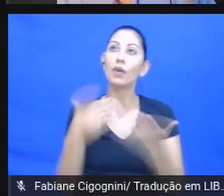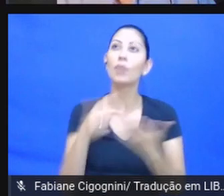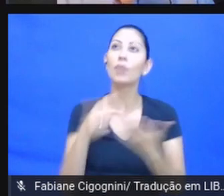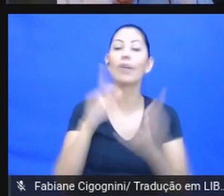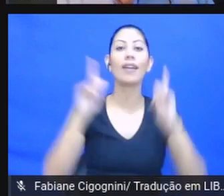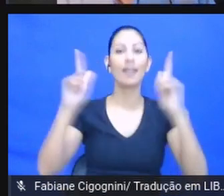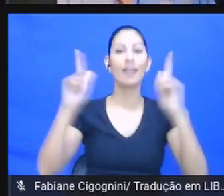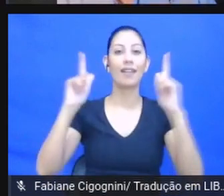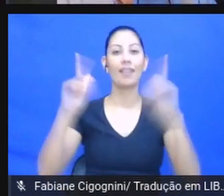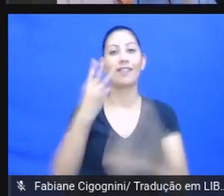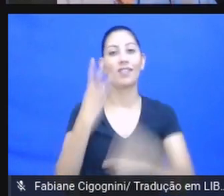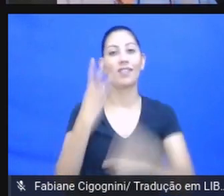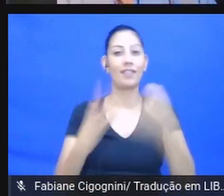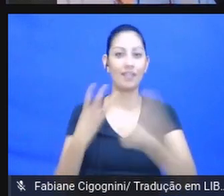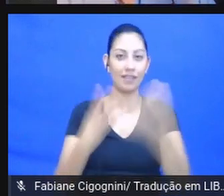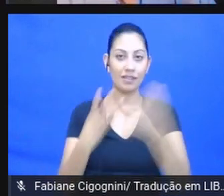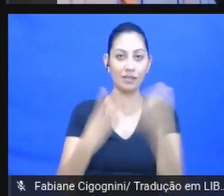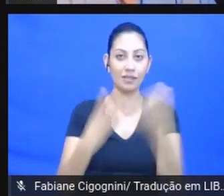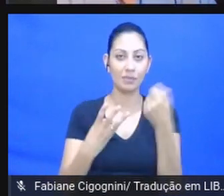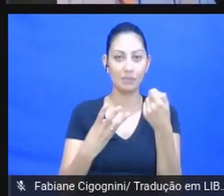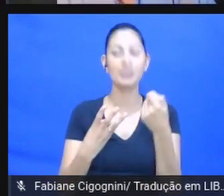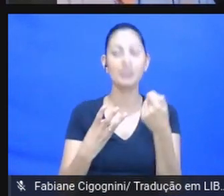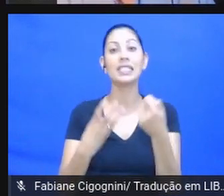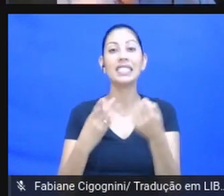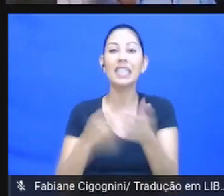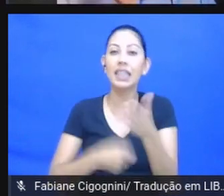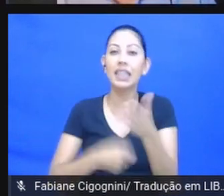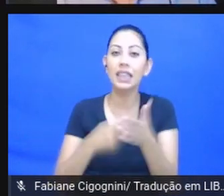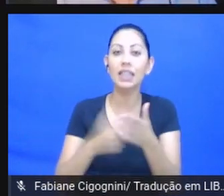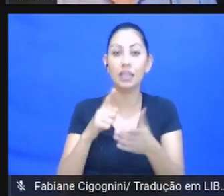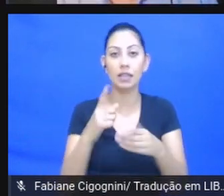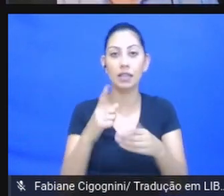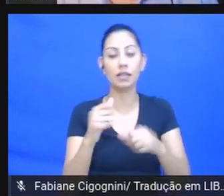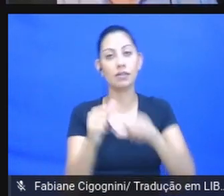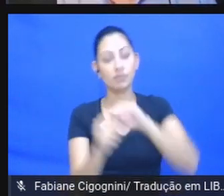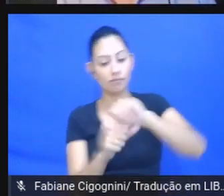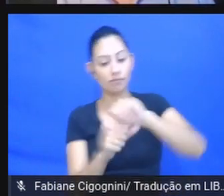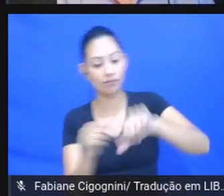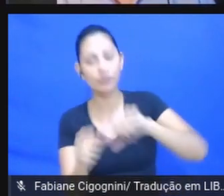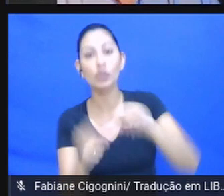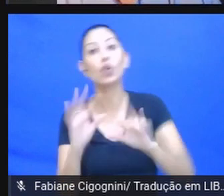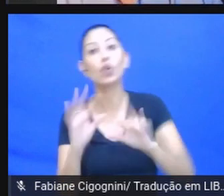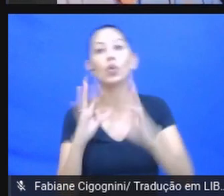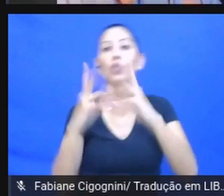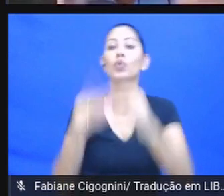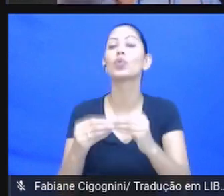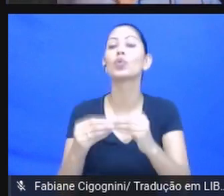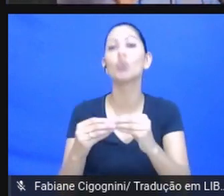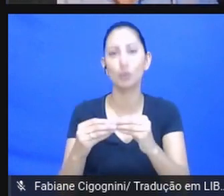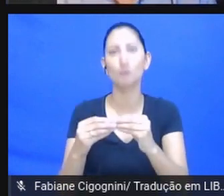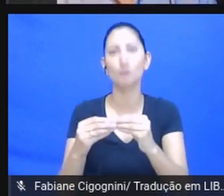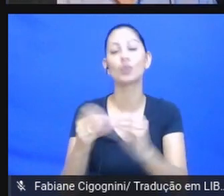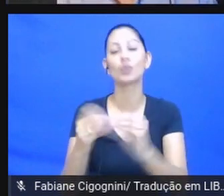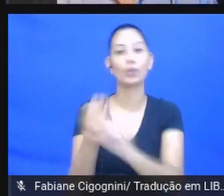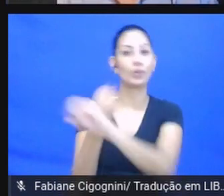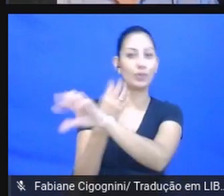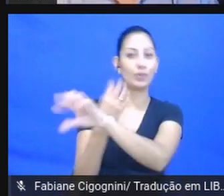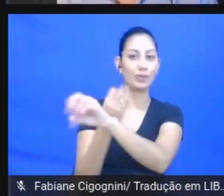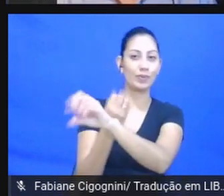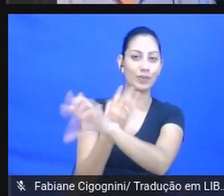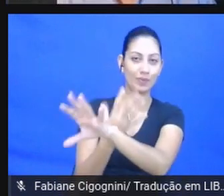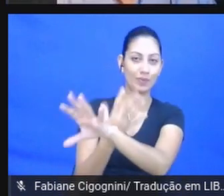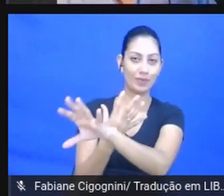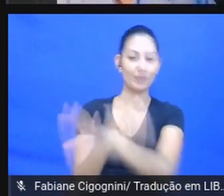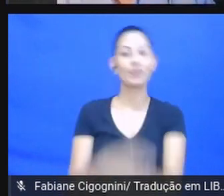3 meses, o que era para ser híbrido terminou sendo totalmente online. Então, no começo da década